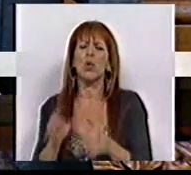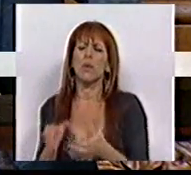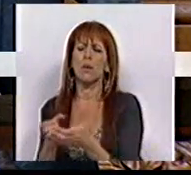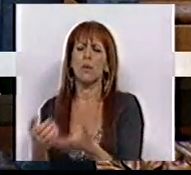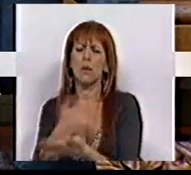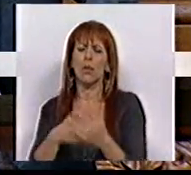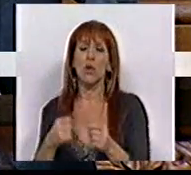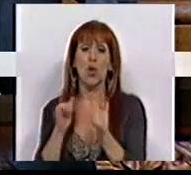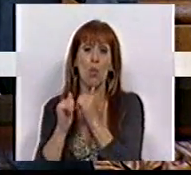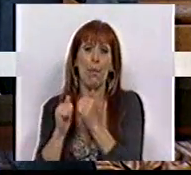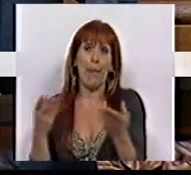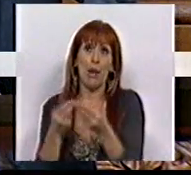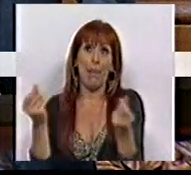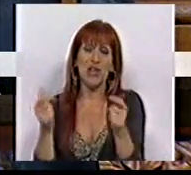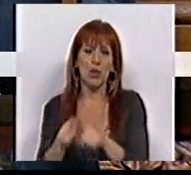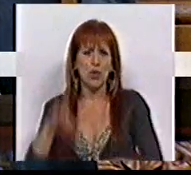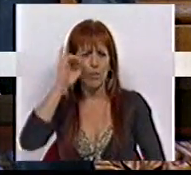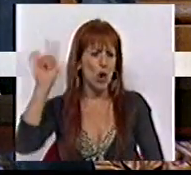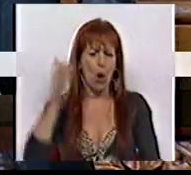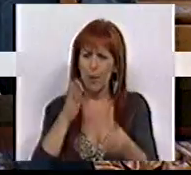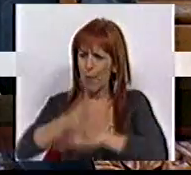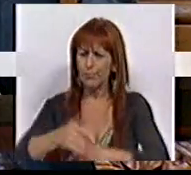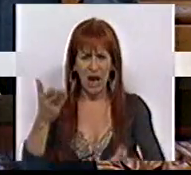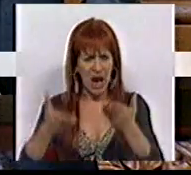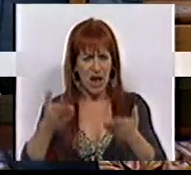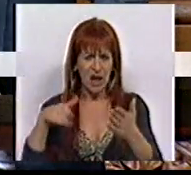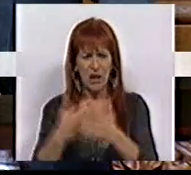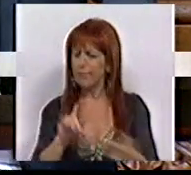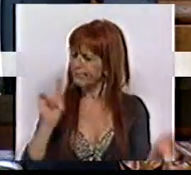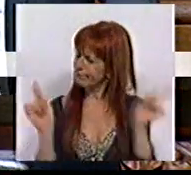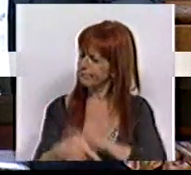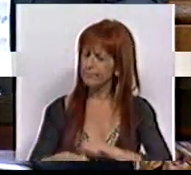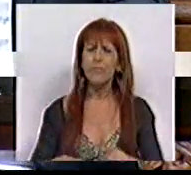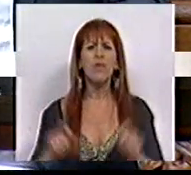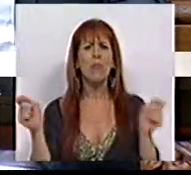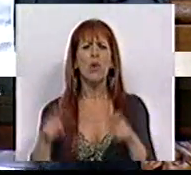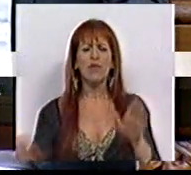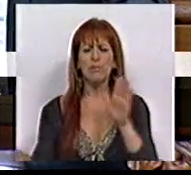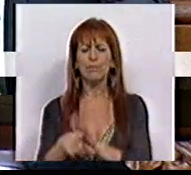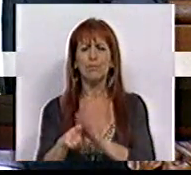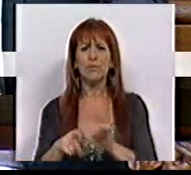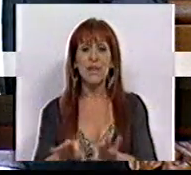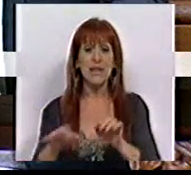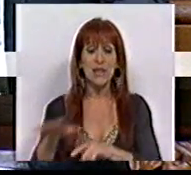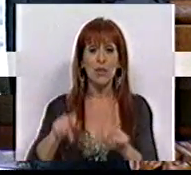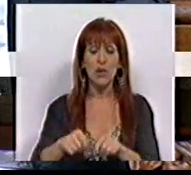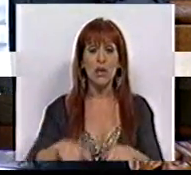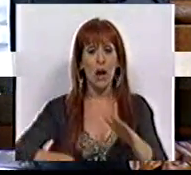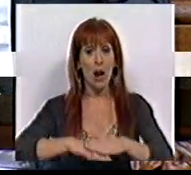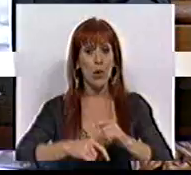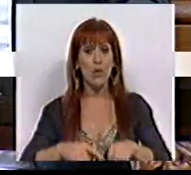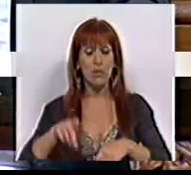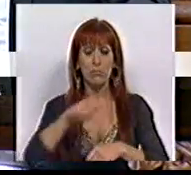a pasta de papel. O Governo, em vez de intervir para equilibrar, faz o contrário e promove legislação, tanto na arborização